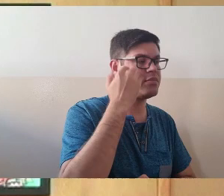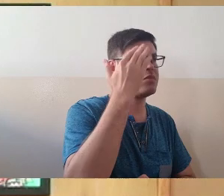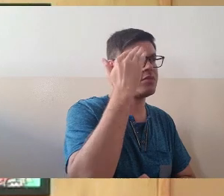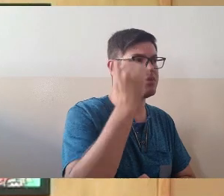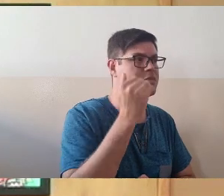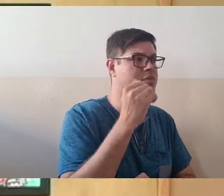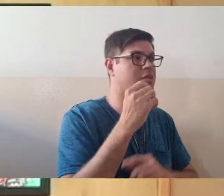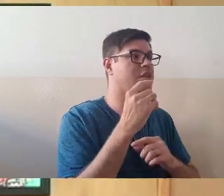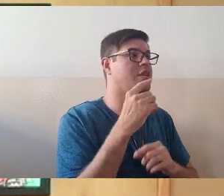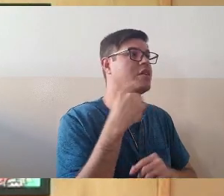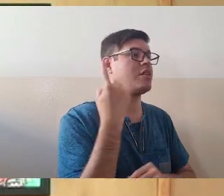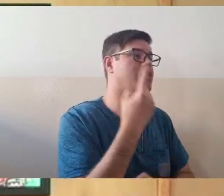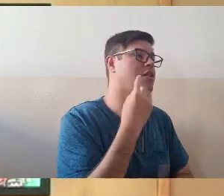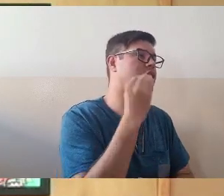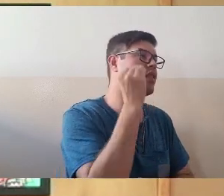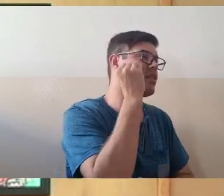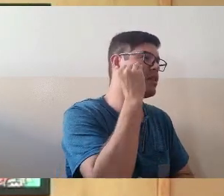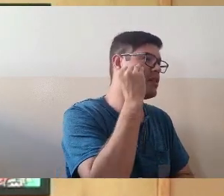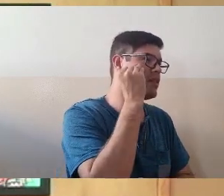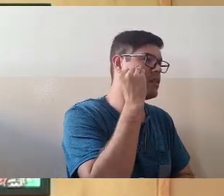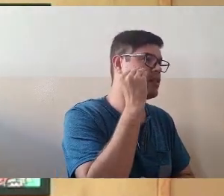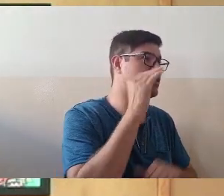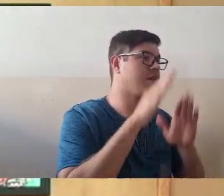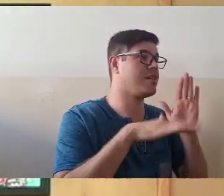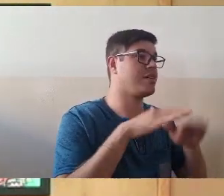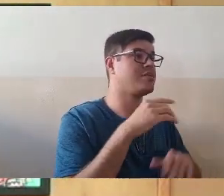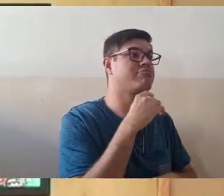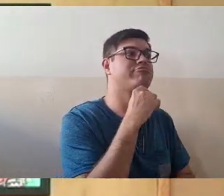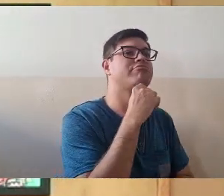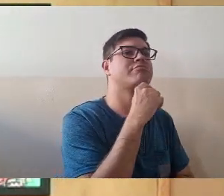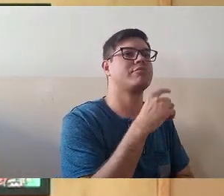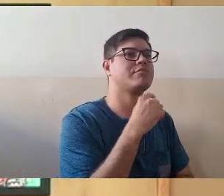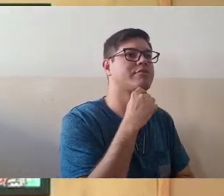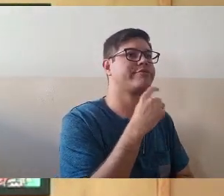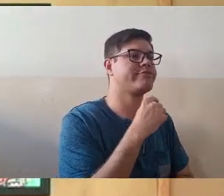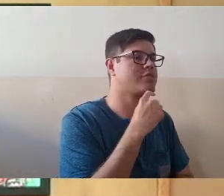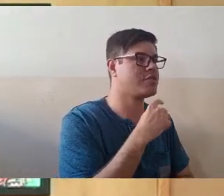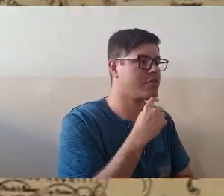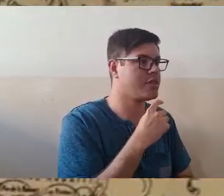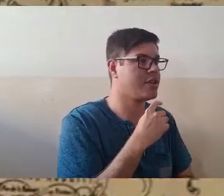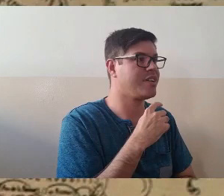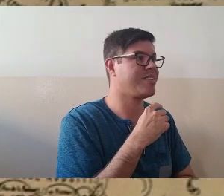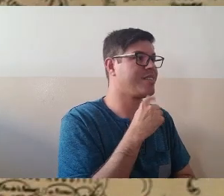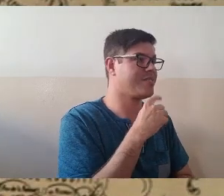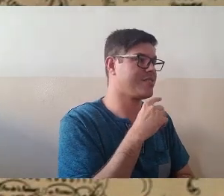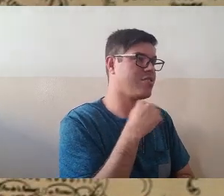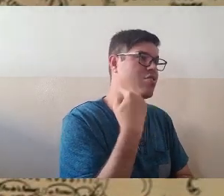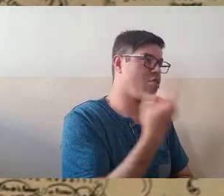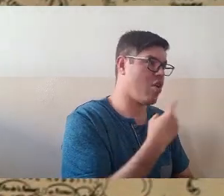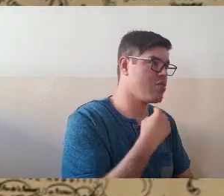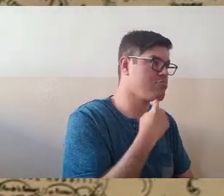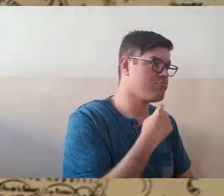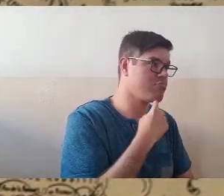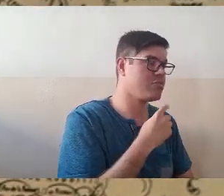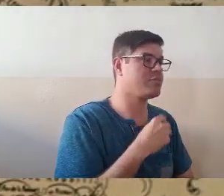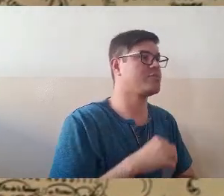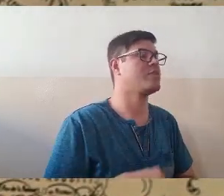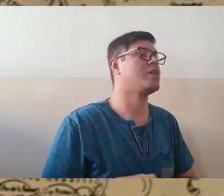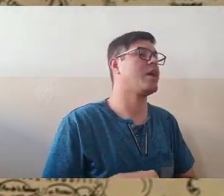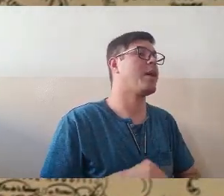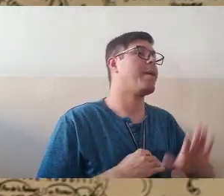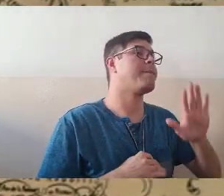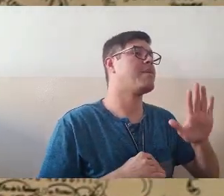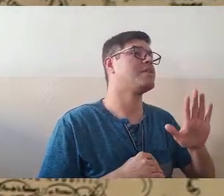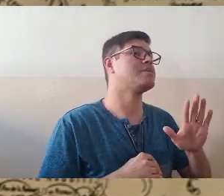vai tentando. É claro que nem sempre a gente consegue, e quando eu falo a gente, falo todos nós de maneira geral, mas você